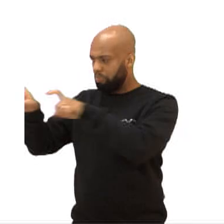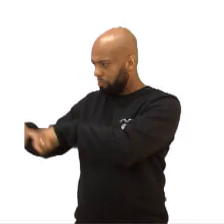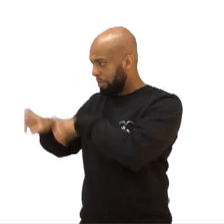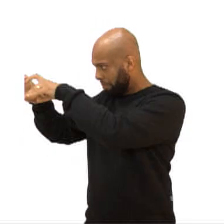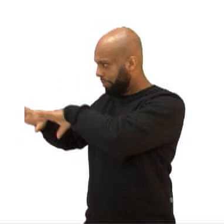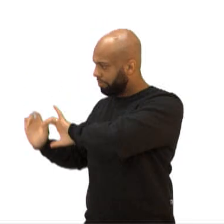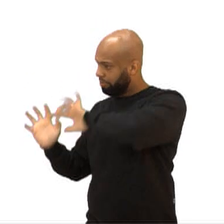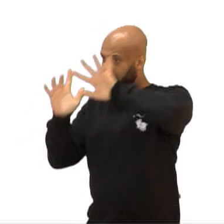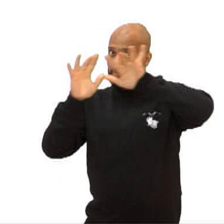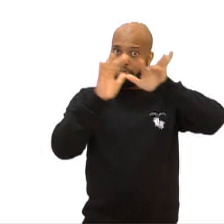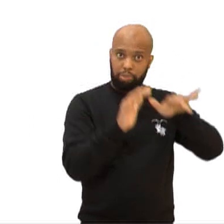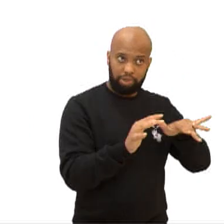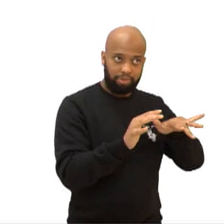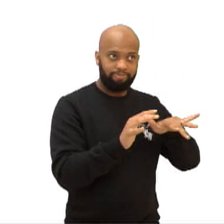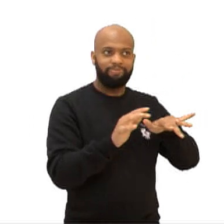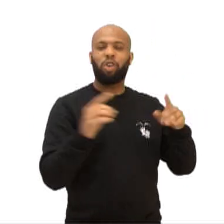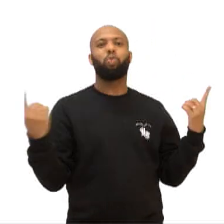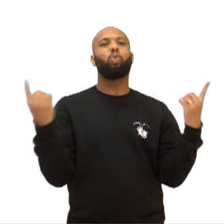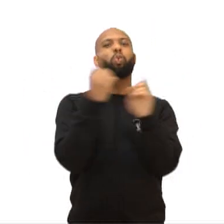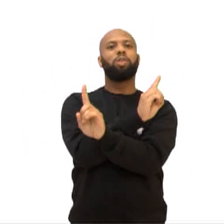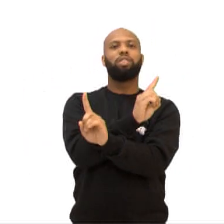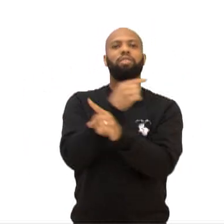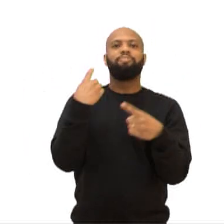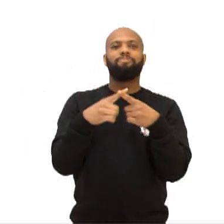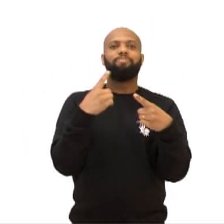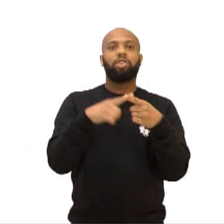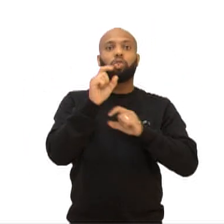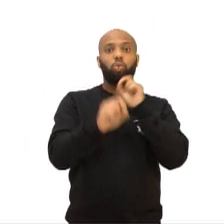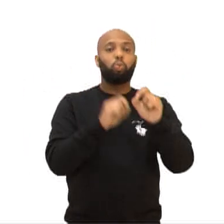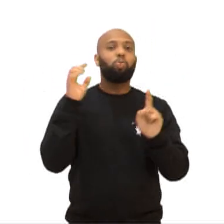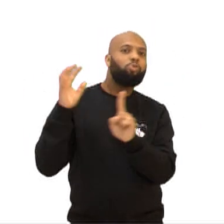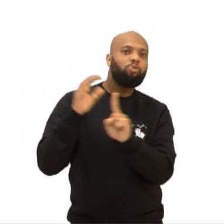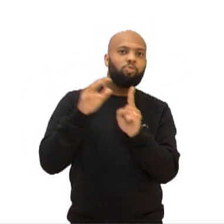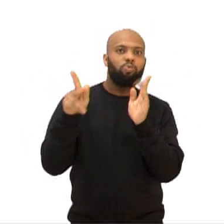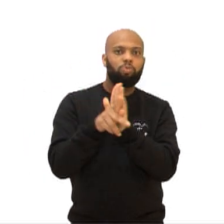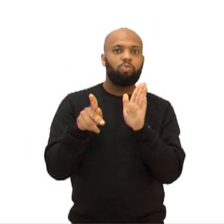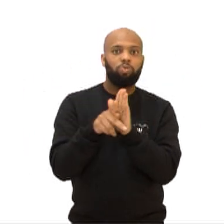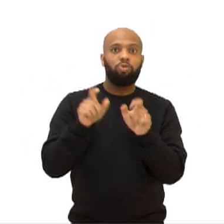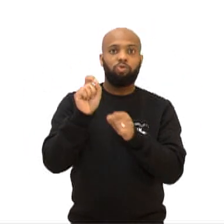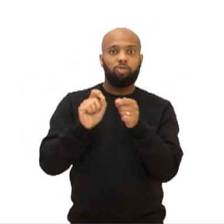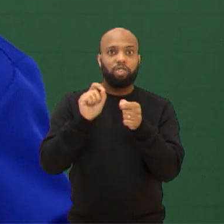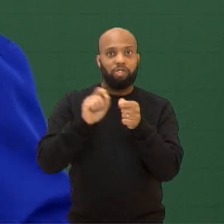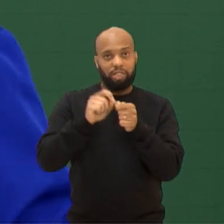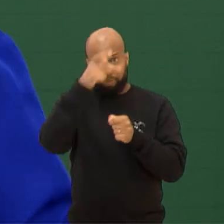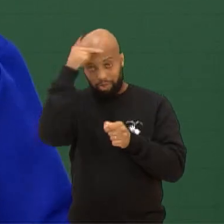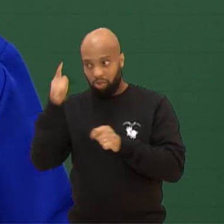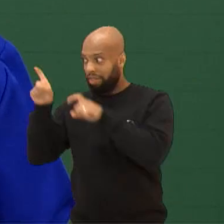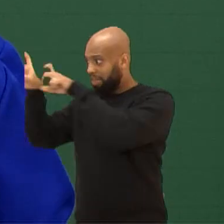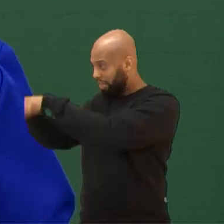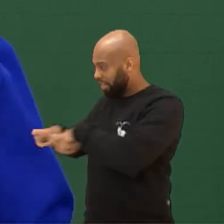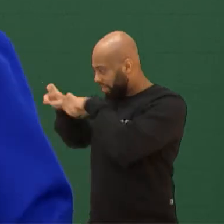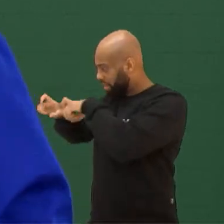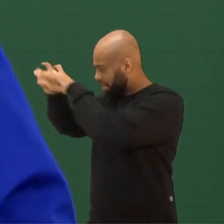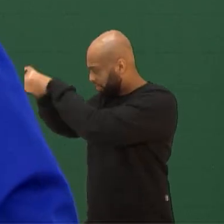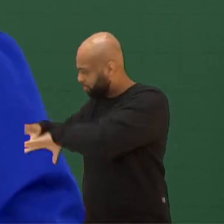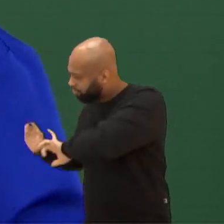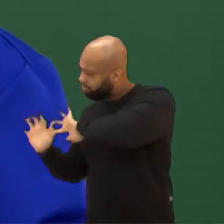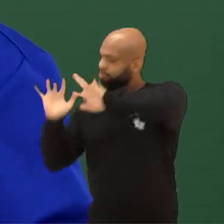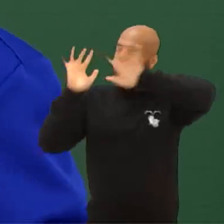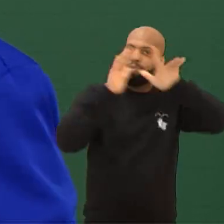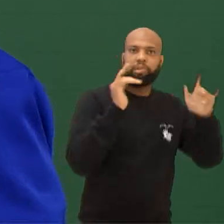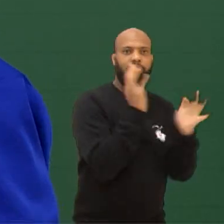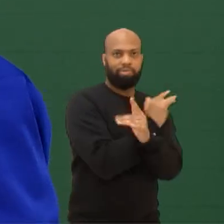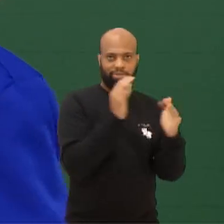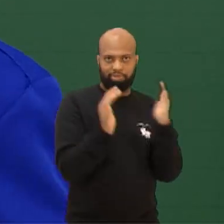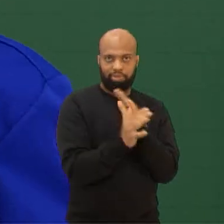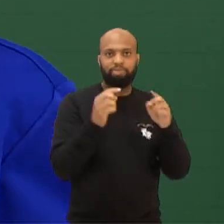pessoas mais para o interior, na verdade, deslocou mais para o litoral. Por isso, então, foi um joguinho de palavras que talvez